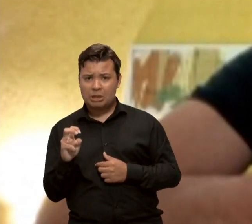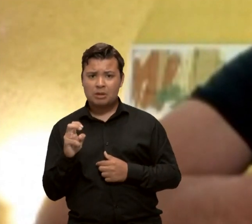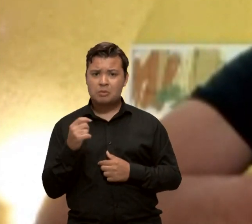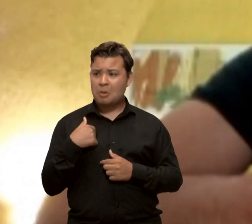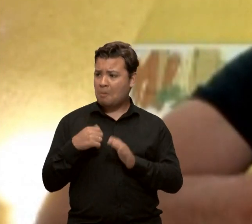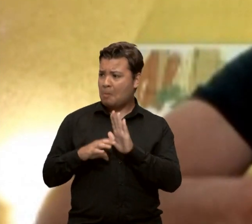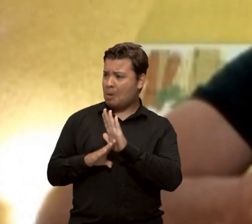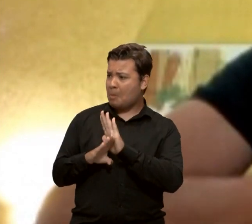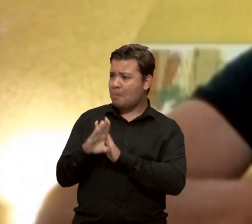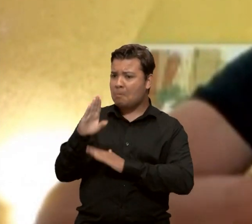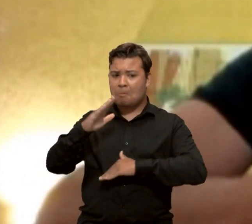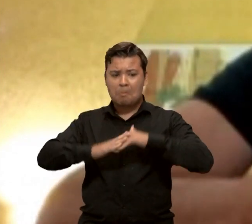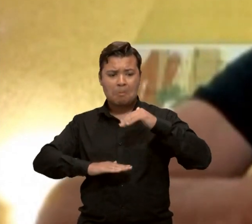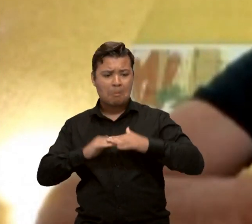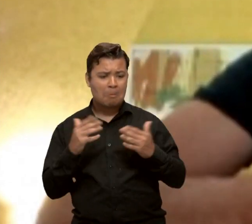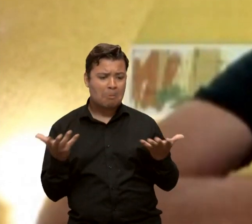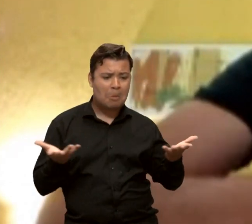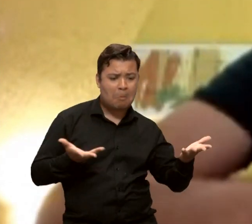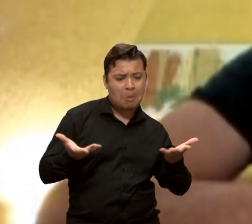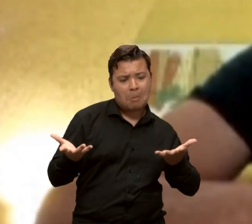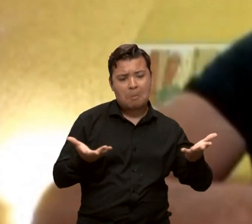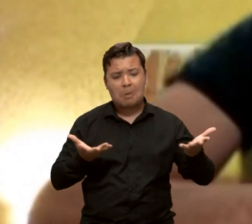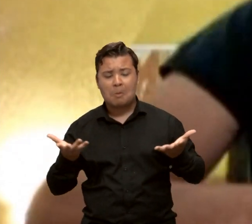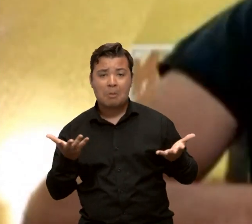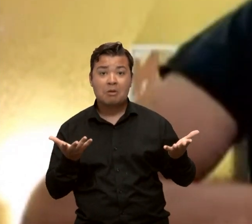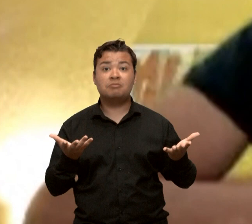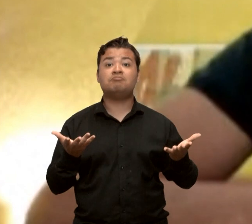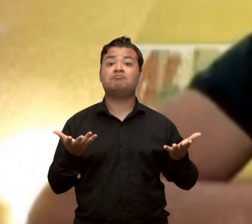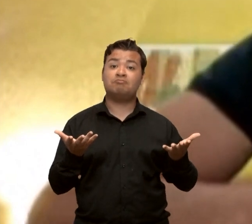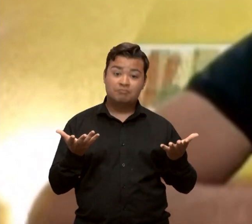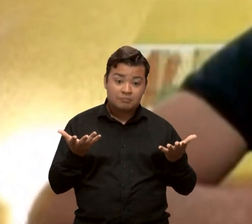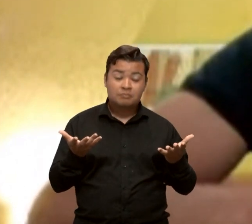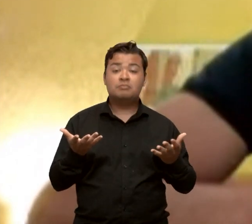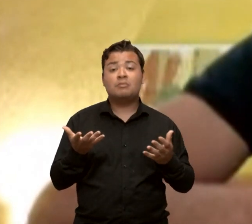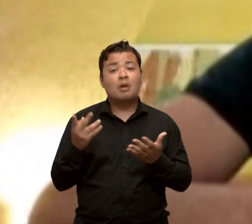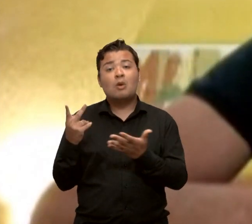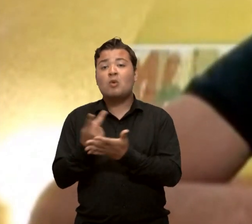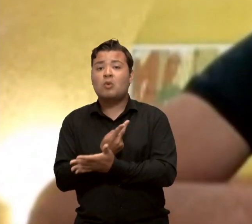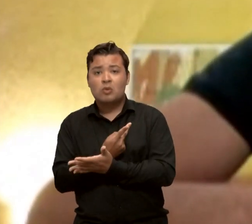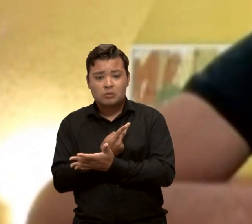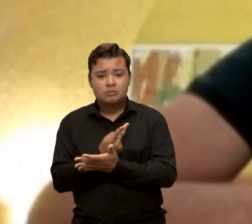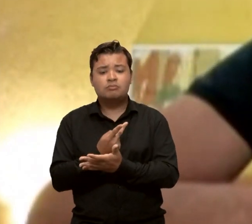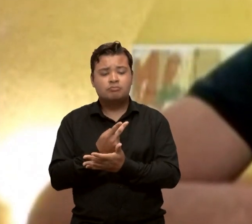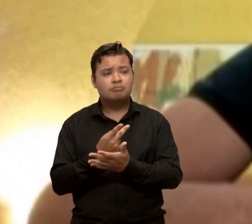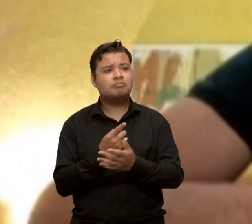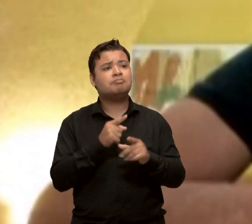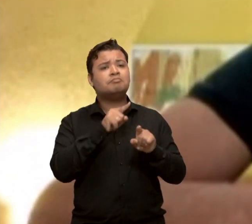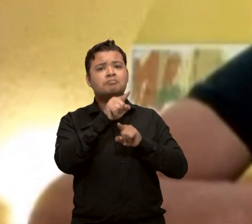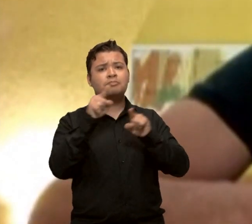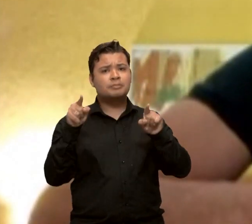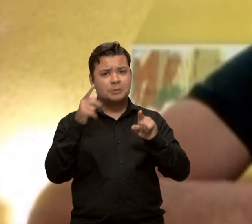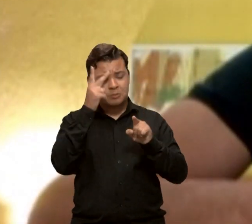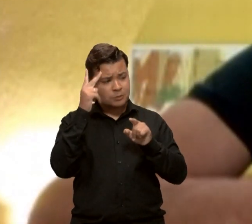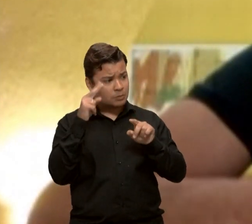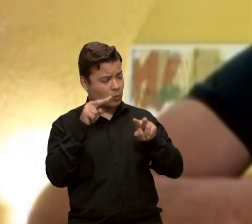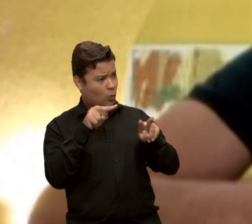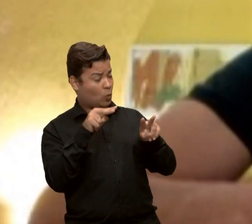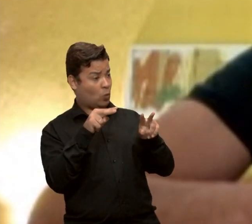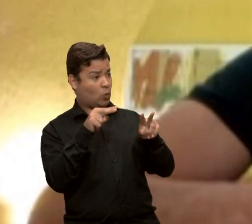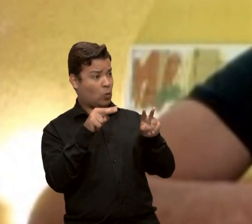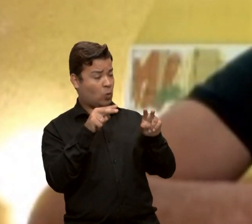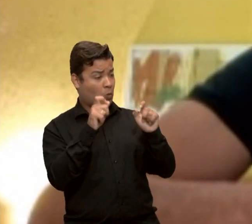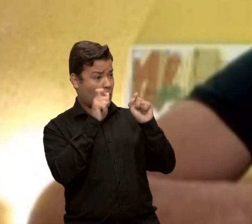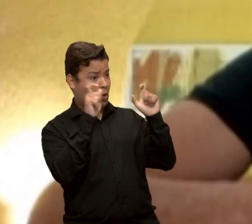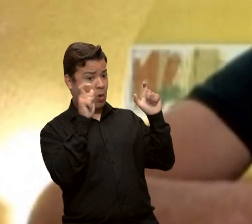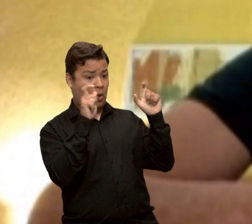meio dos adultos, né, acaba que desperta a atenção de outras pessoas, de clubes